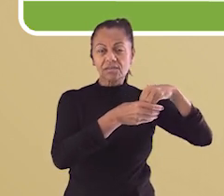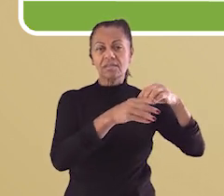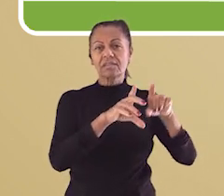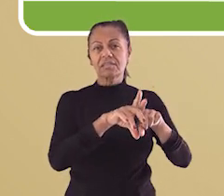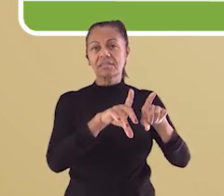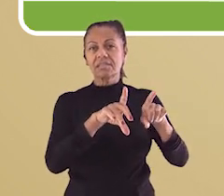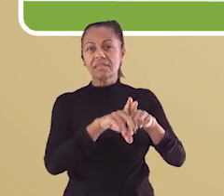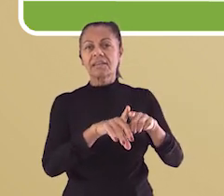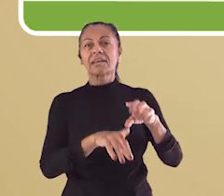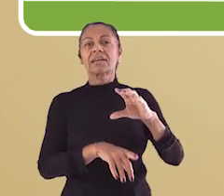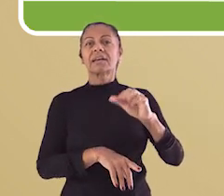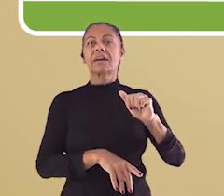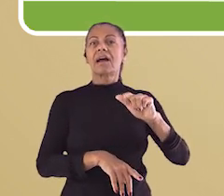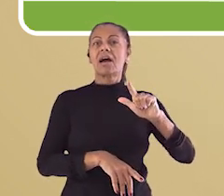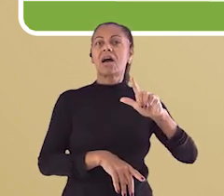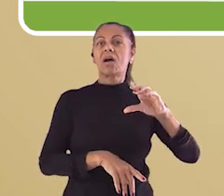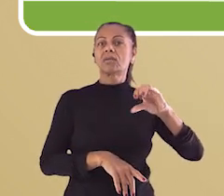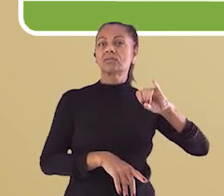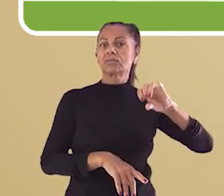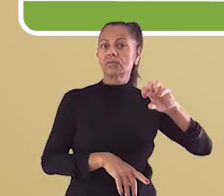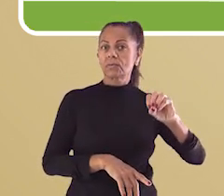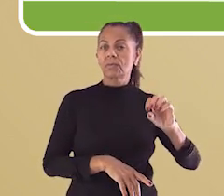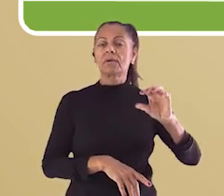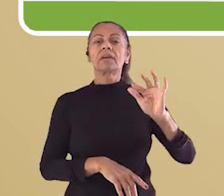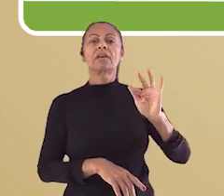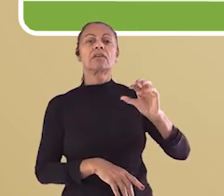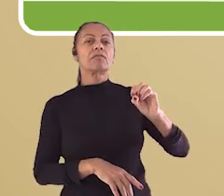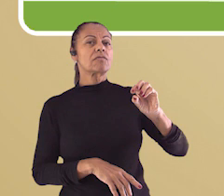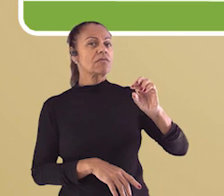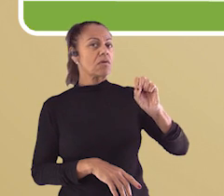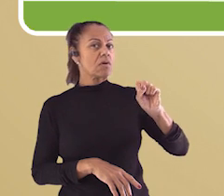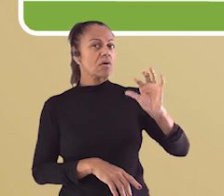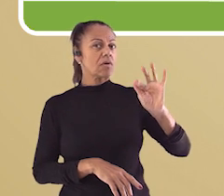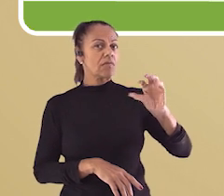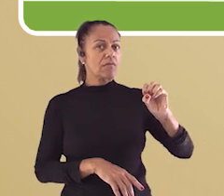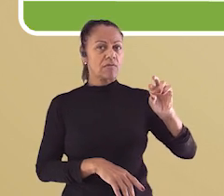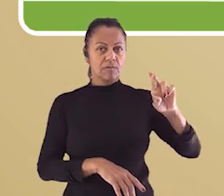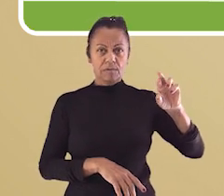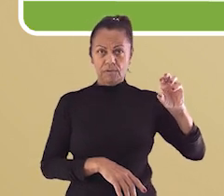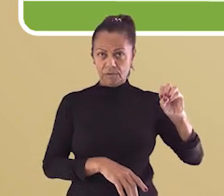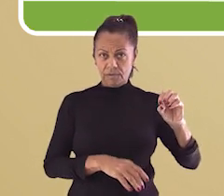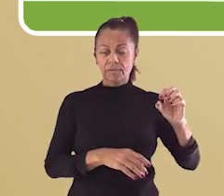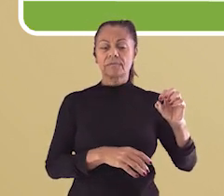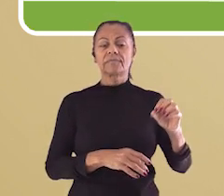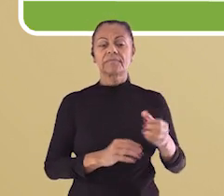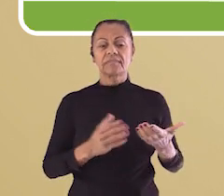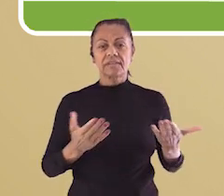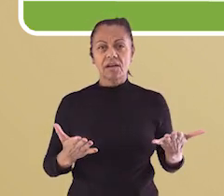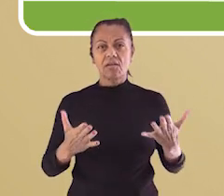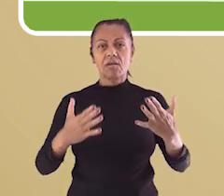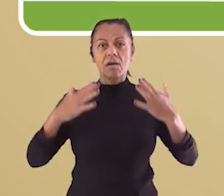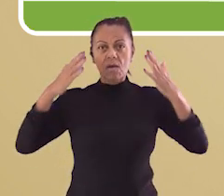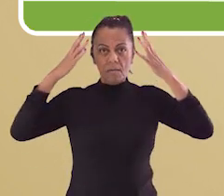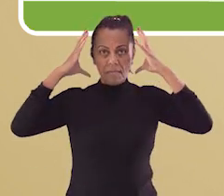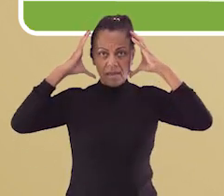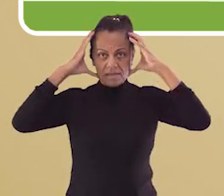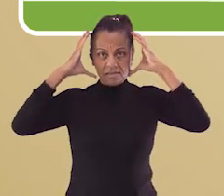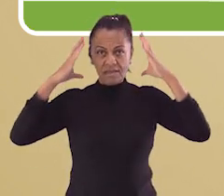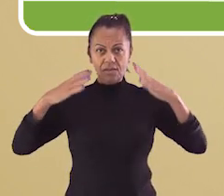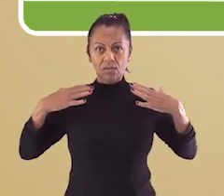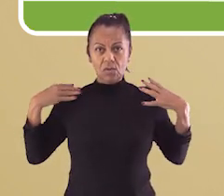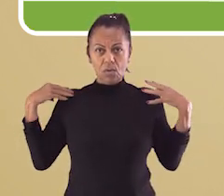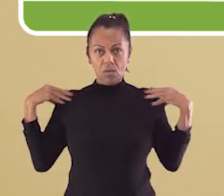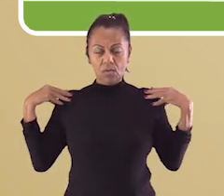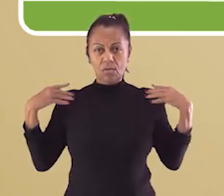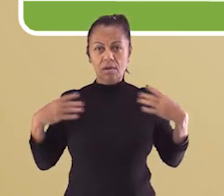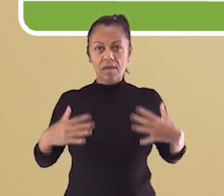e fósforo. Para facilitar o nosso estudo, vamos dividir o esqueleto em 3 partes: cabeça,